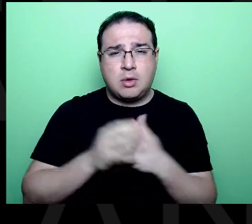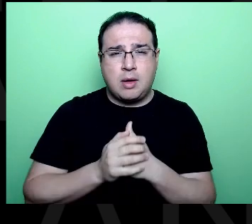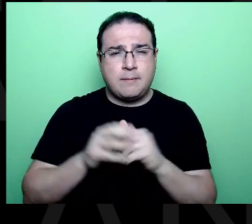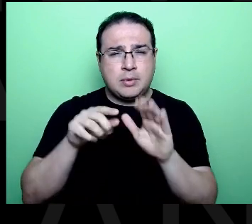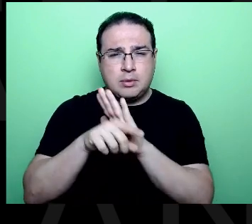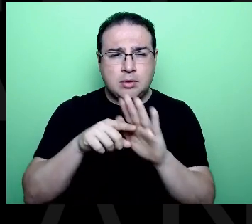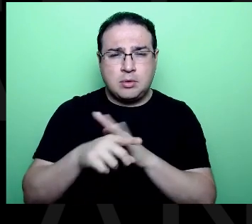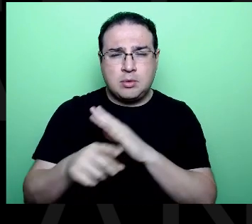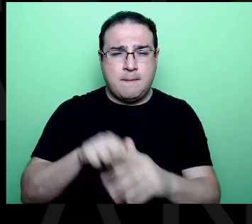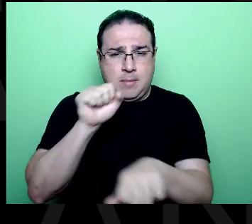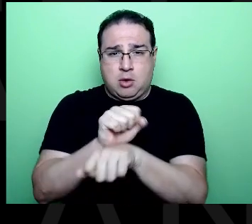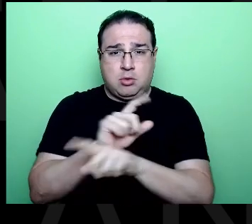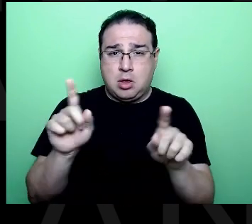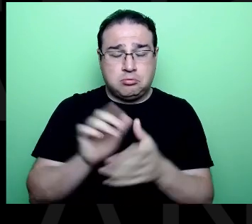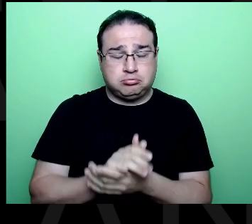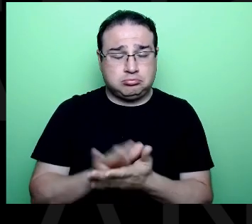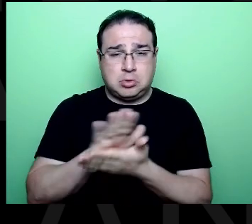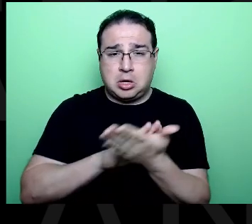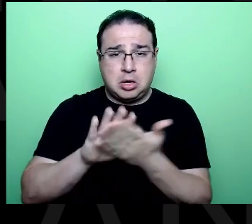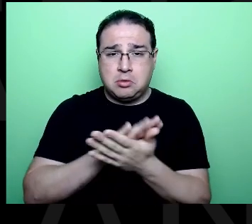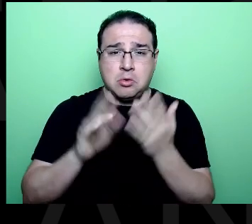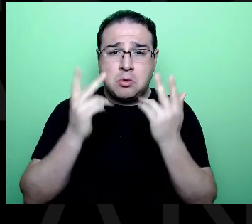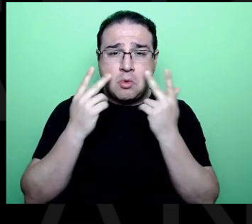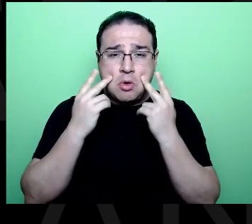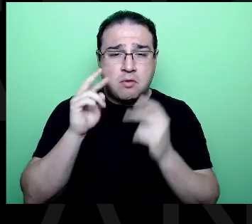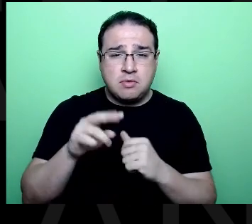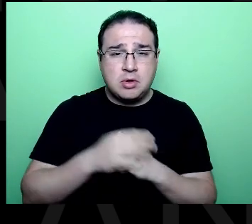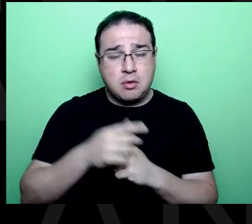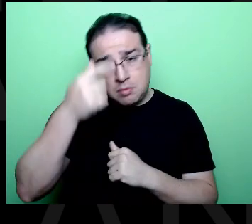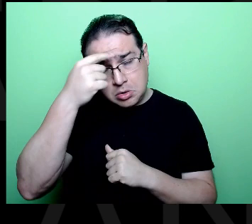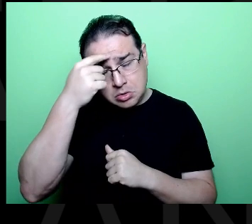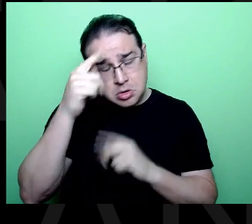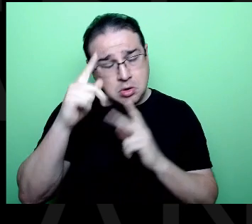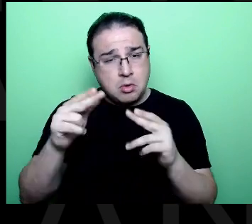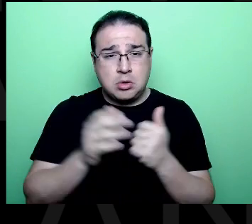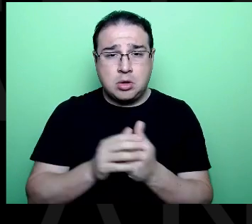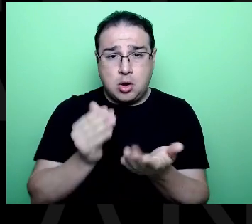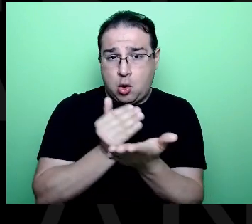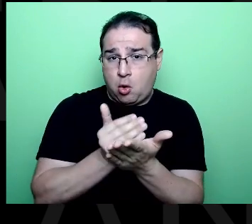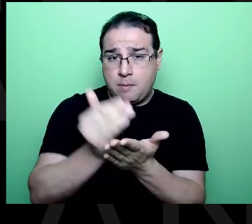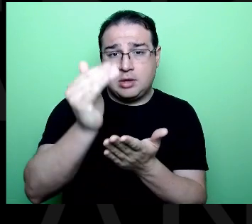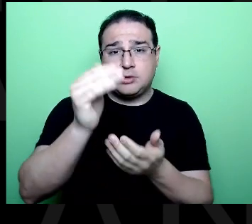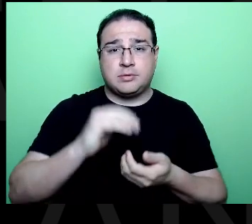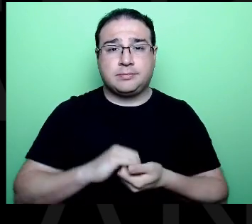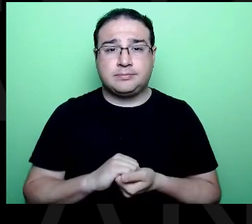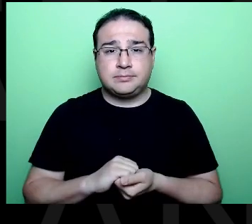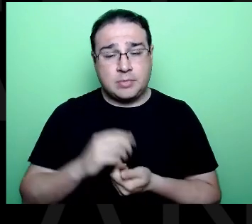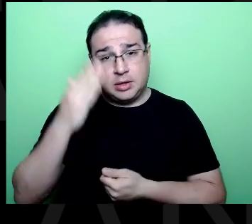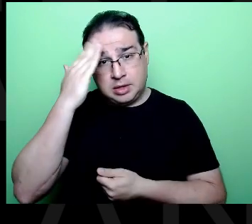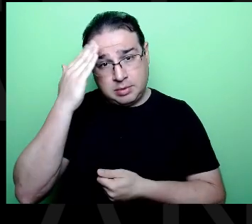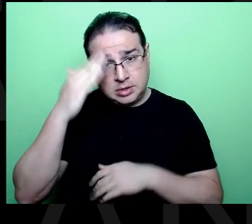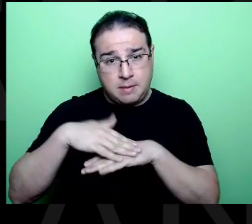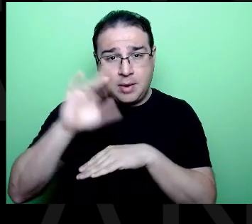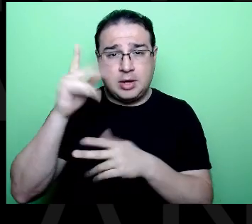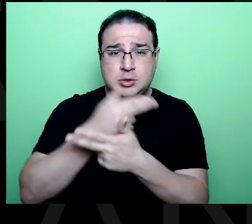foi, na verdade, um instigador, assim, não foi uma coisa que me travou de forma nenhuma. Assim, eu pensei nele